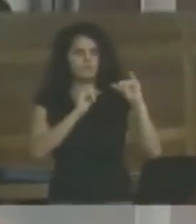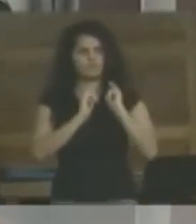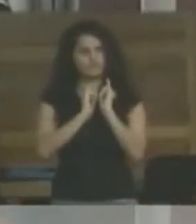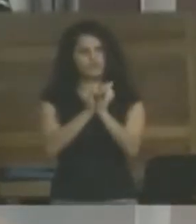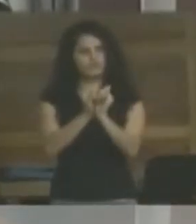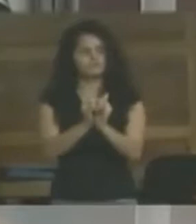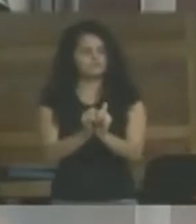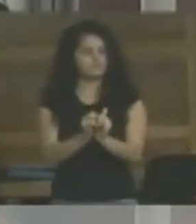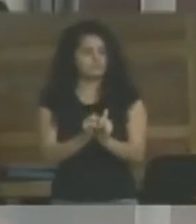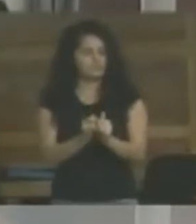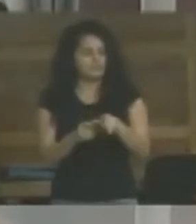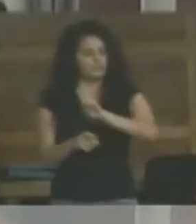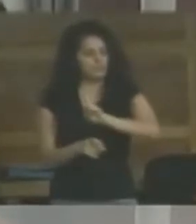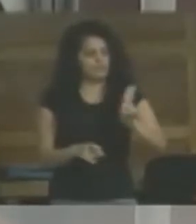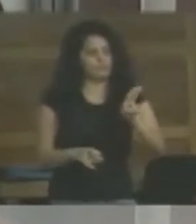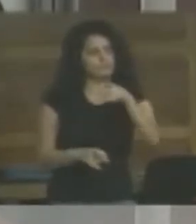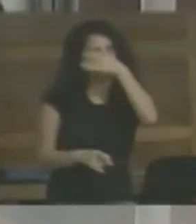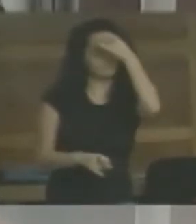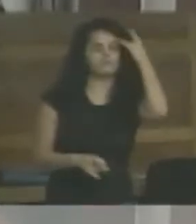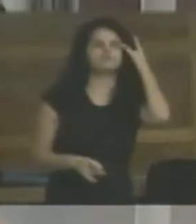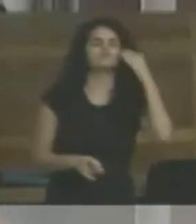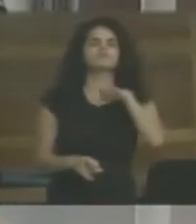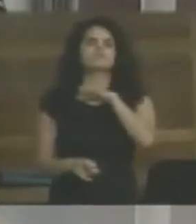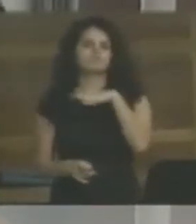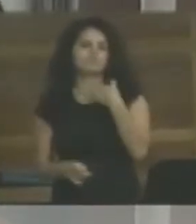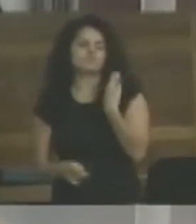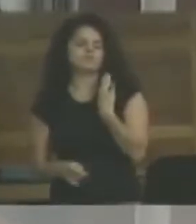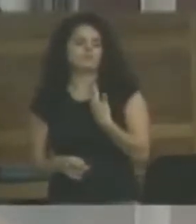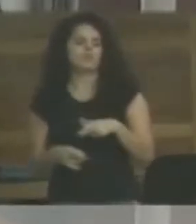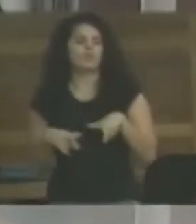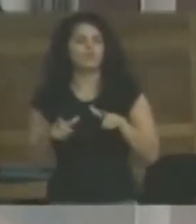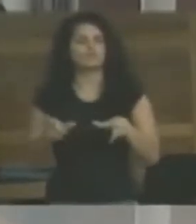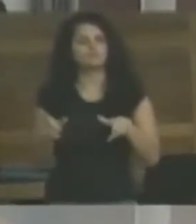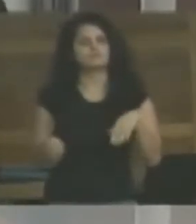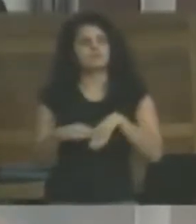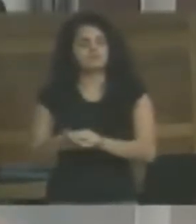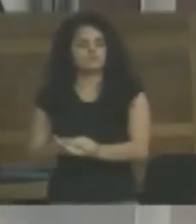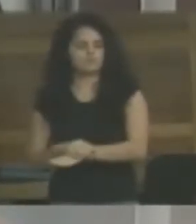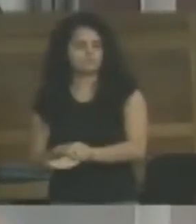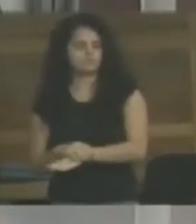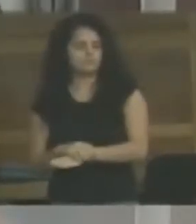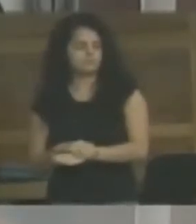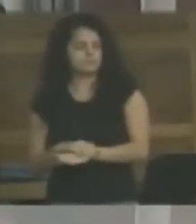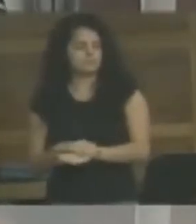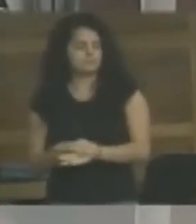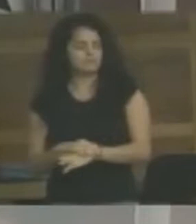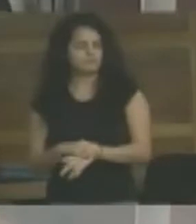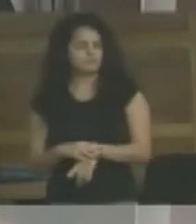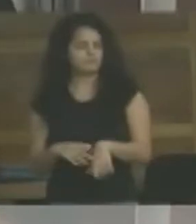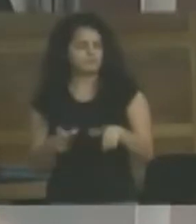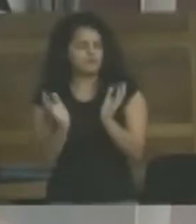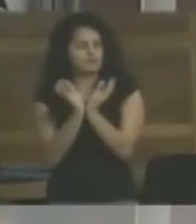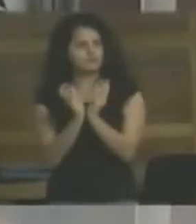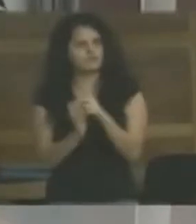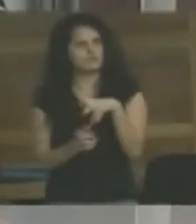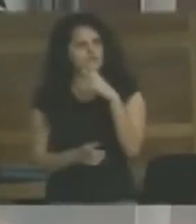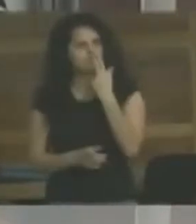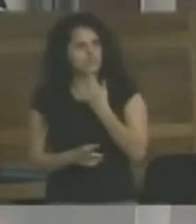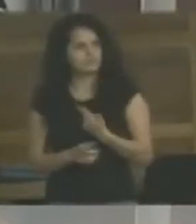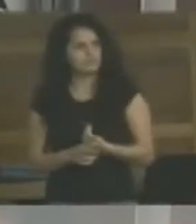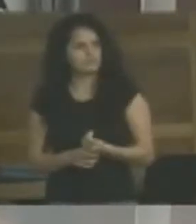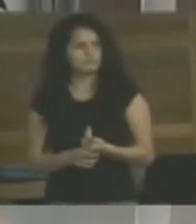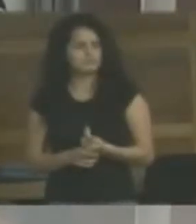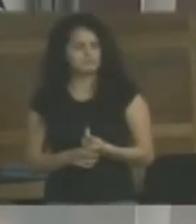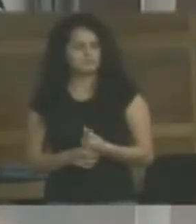de quem, o nome da pessoa que estava sendo velada, onde seria enterrada. Castiçal é a mesma coisa.